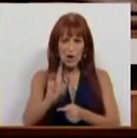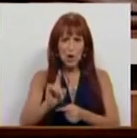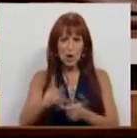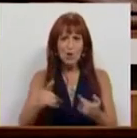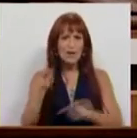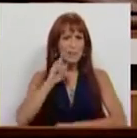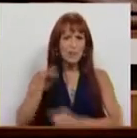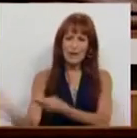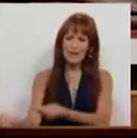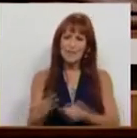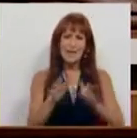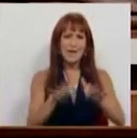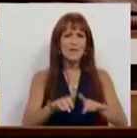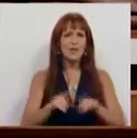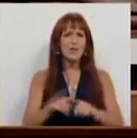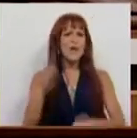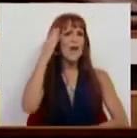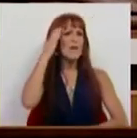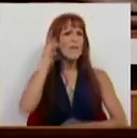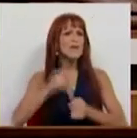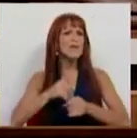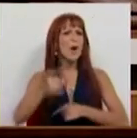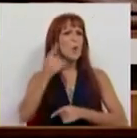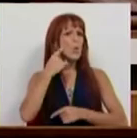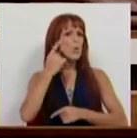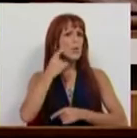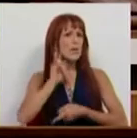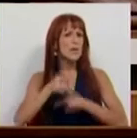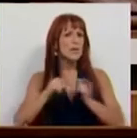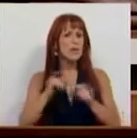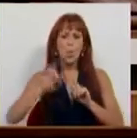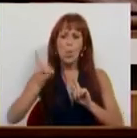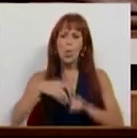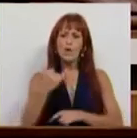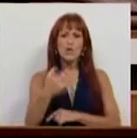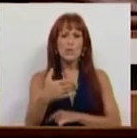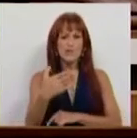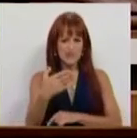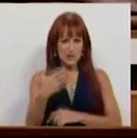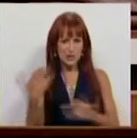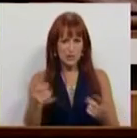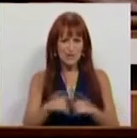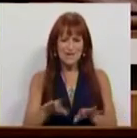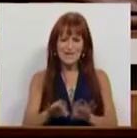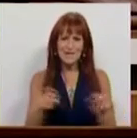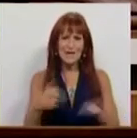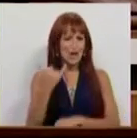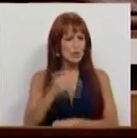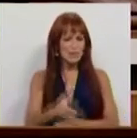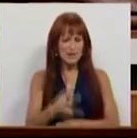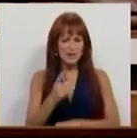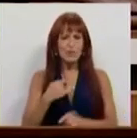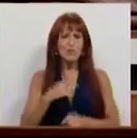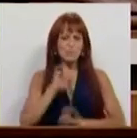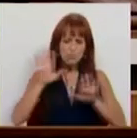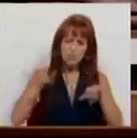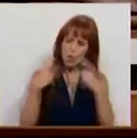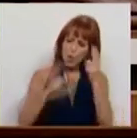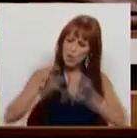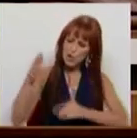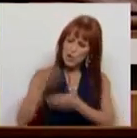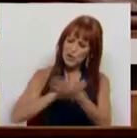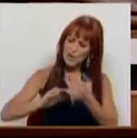é importante trazer a esta Assembleia as perspectivas que se vão conhecendo para o ano 2017 e como em 2016 foi possível construir